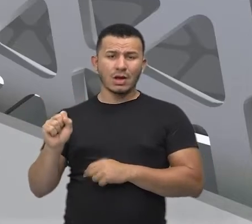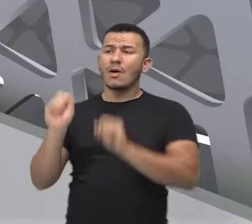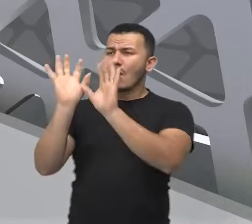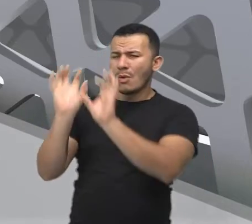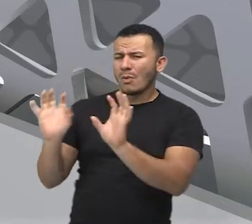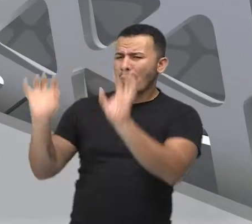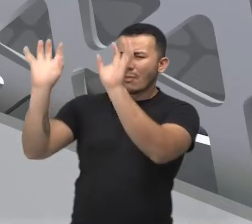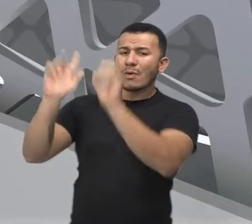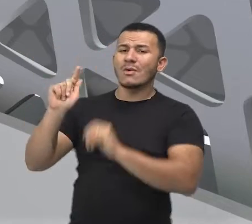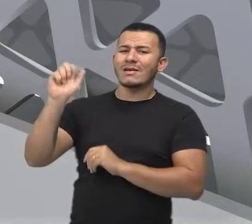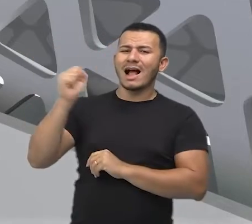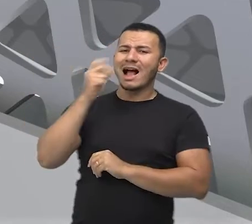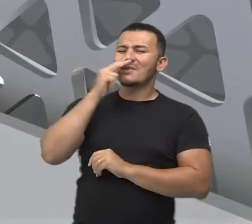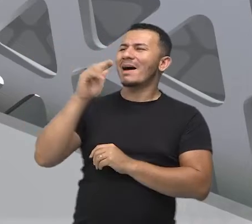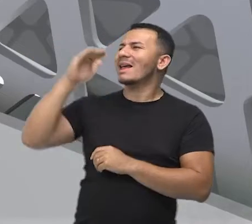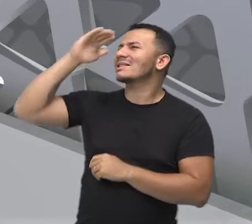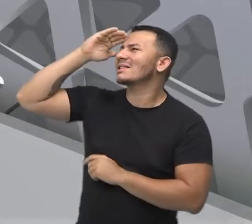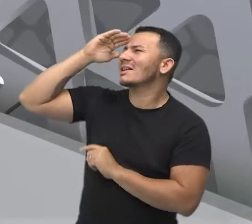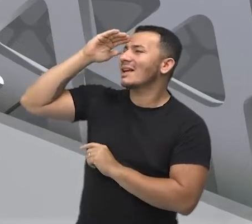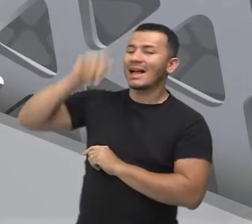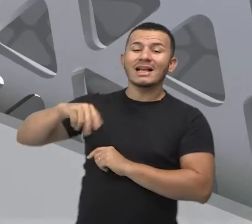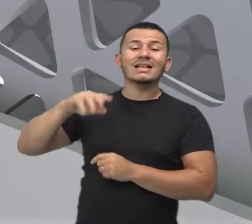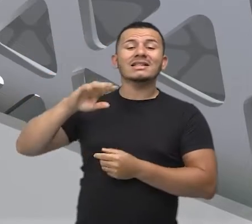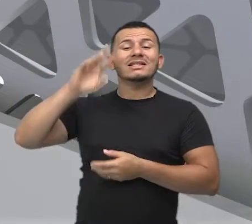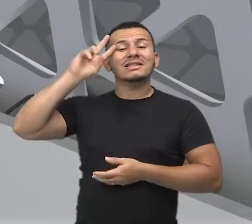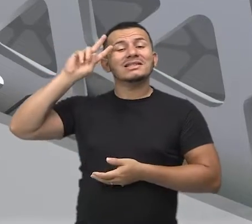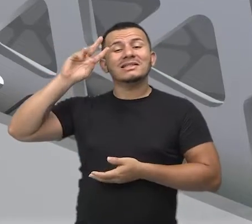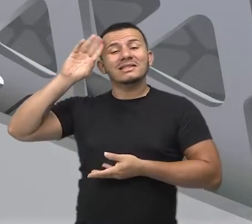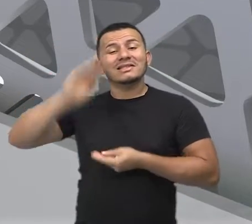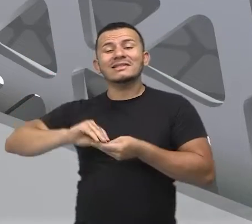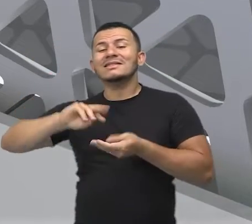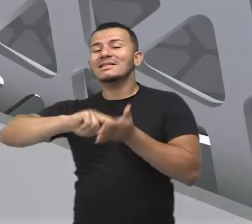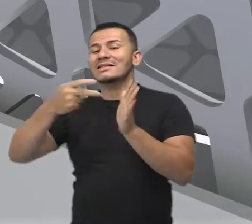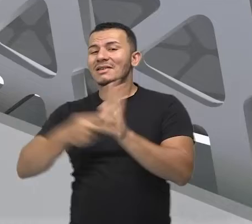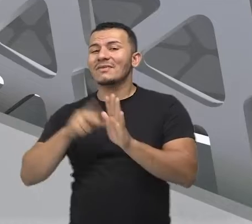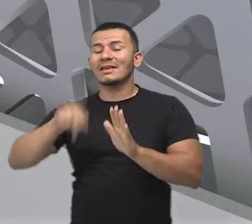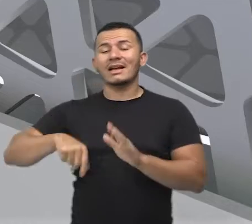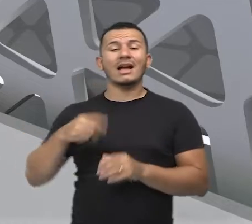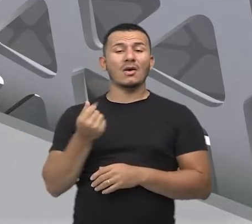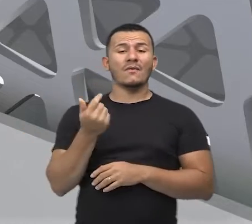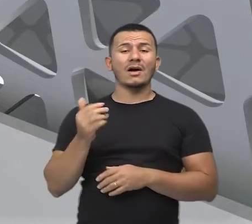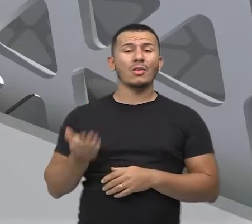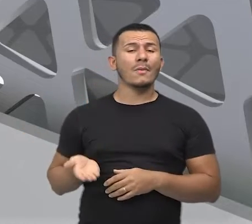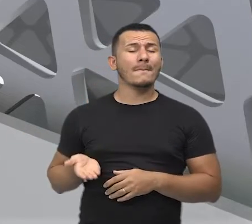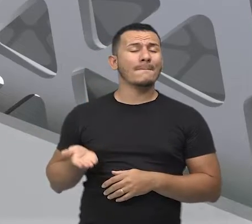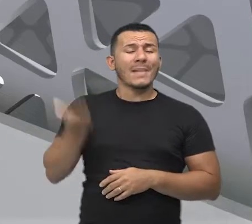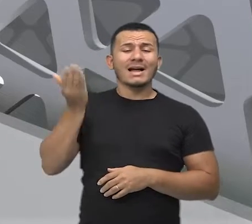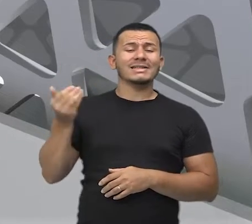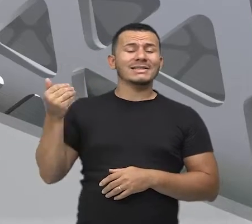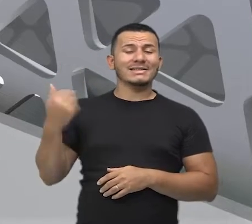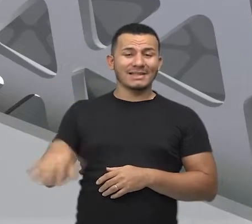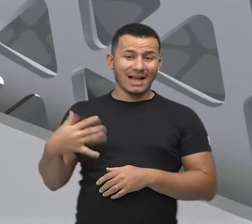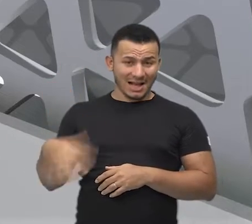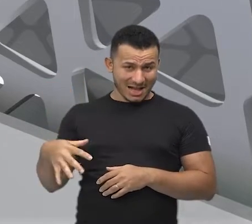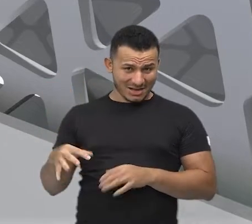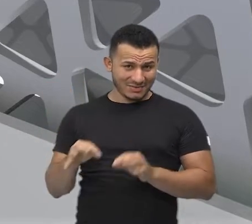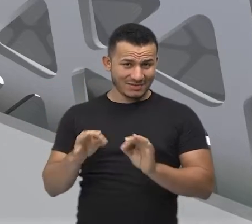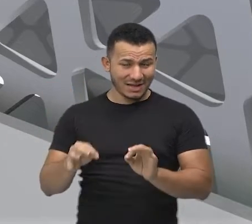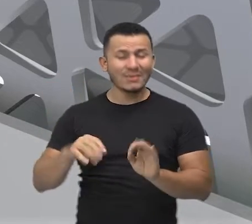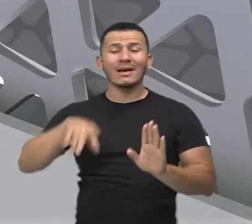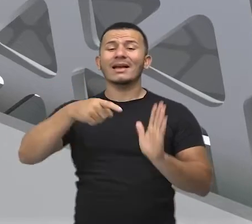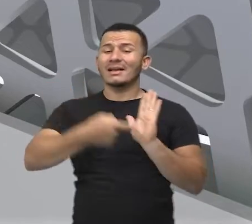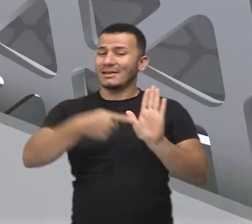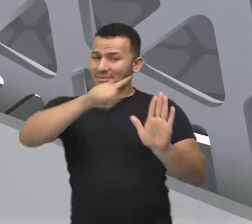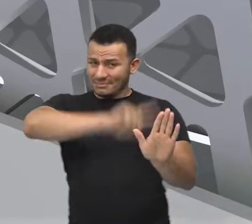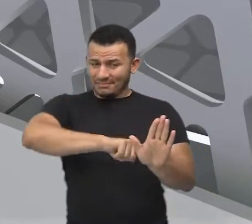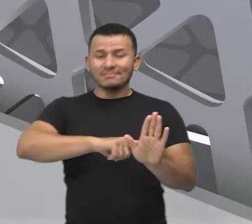gás como se ele estivesse voando, percebe que nós temos a ideia de que este preço está elevado, certo? Que o preço subiu